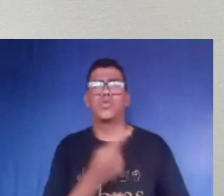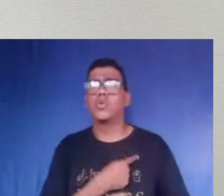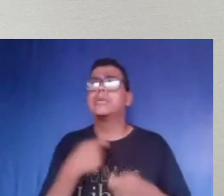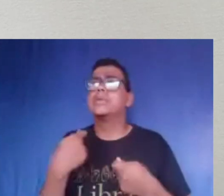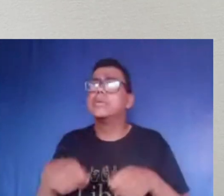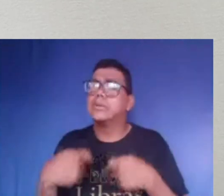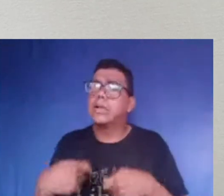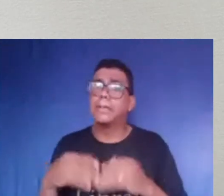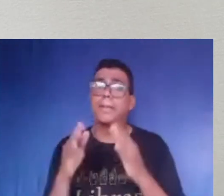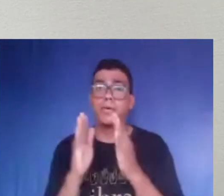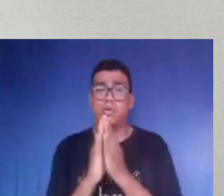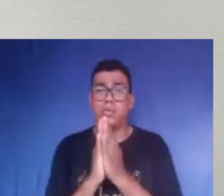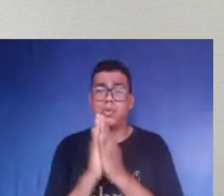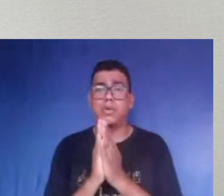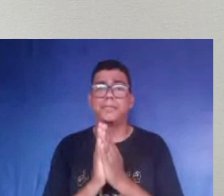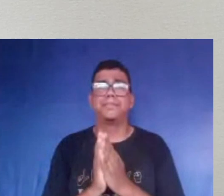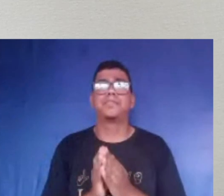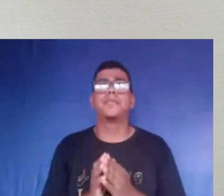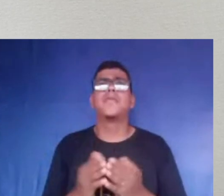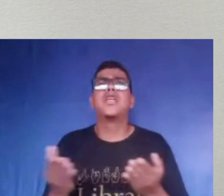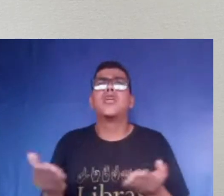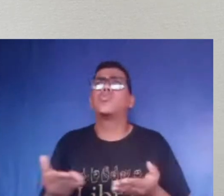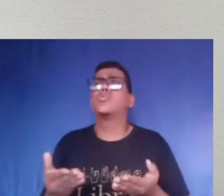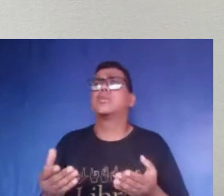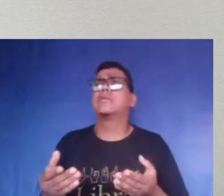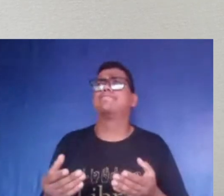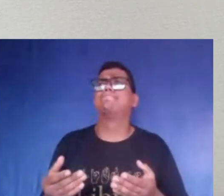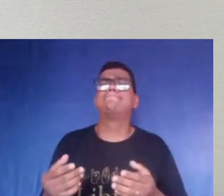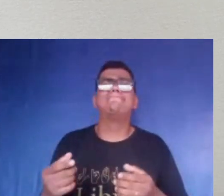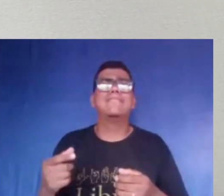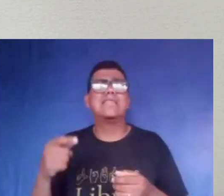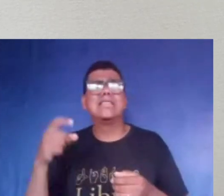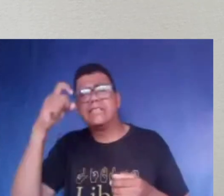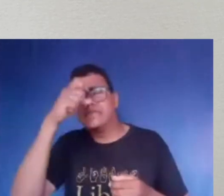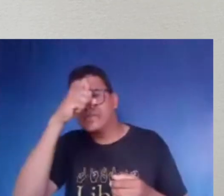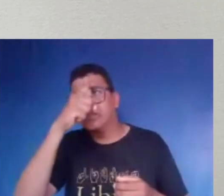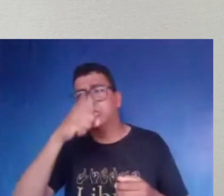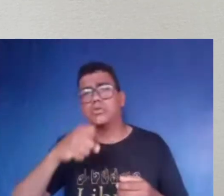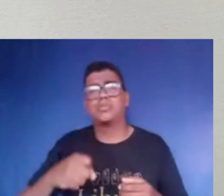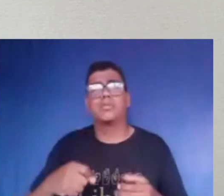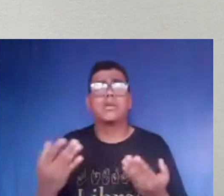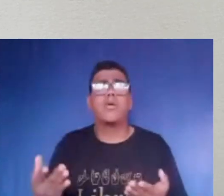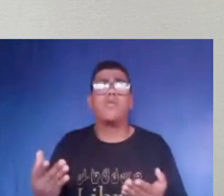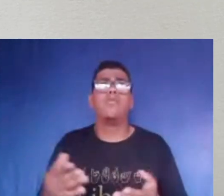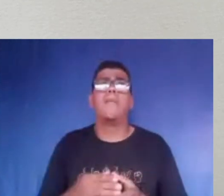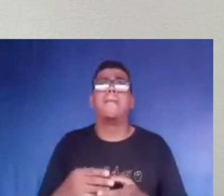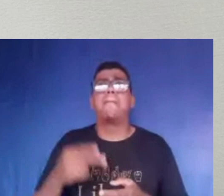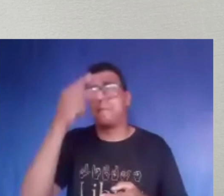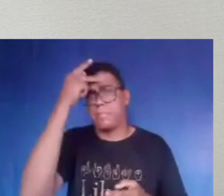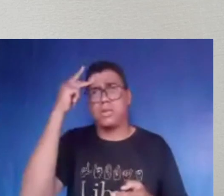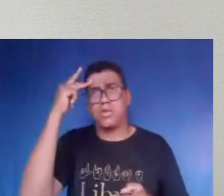poderosos e confiavam nas suas riquezas, confiavam em tudo desse tempo e desse mundo, todos nós hoje